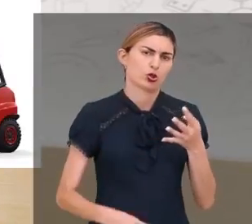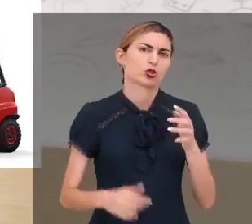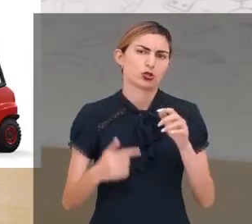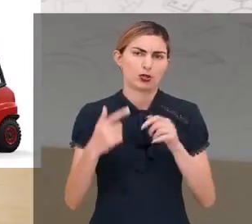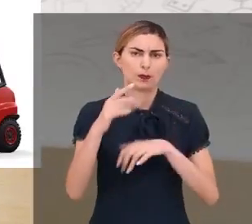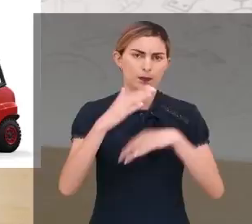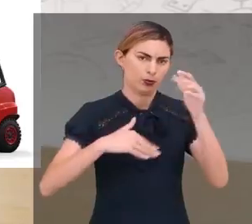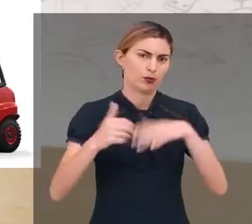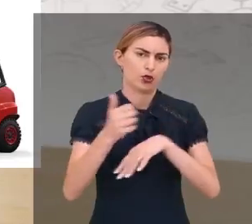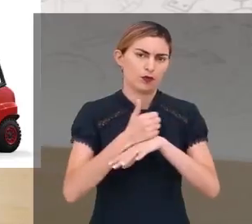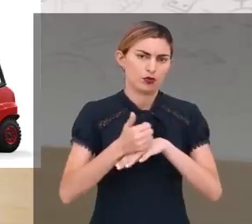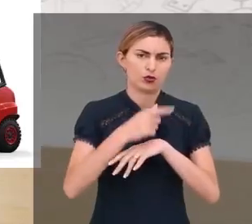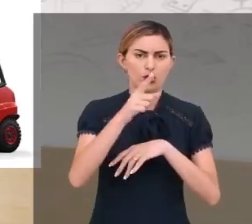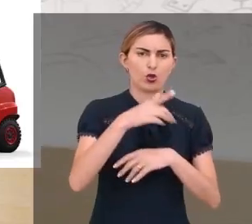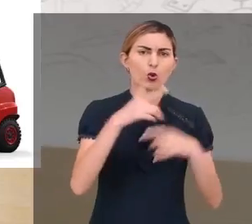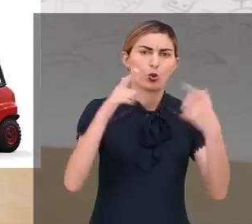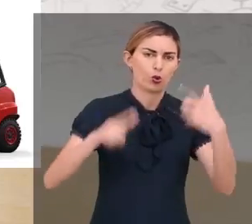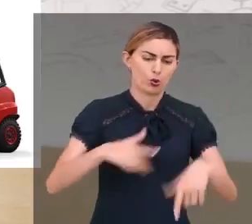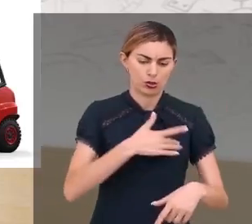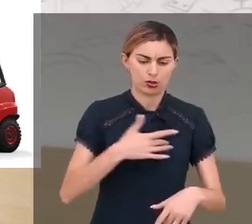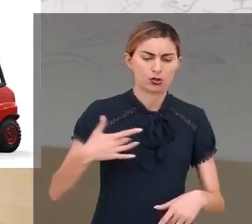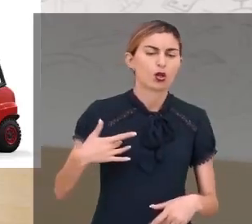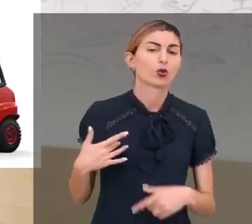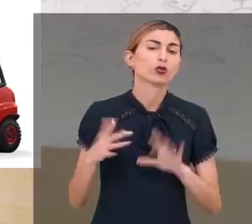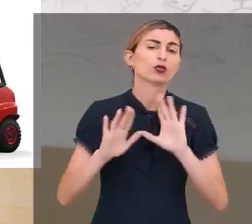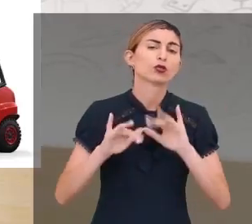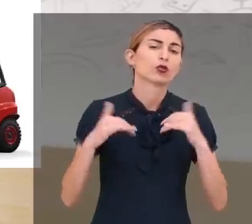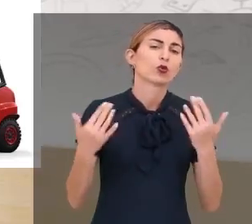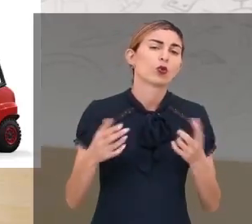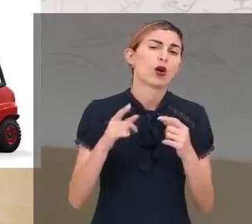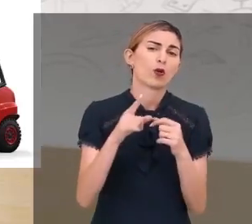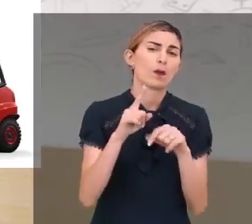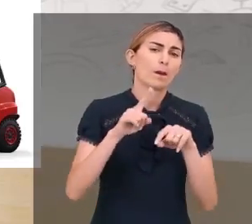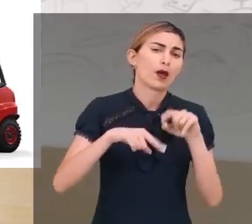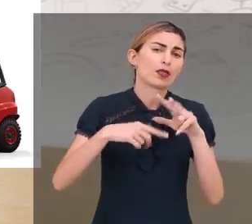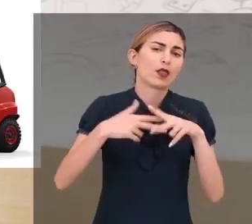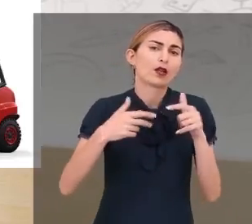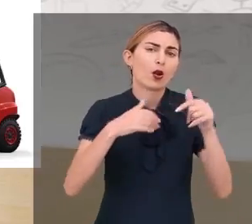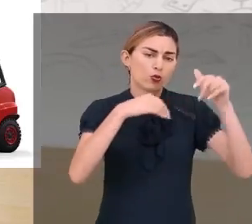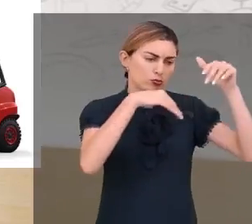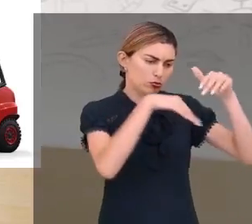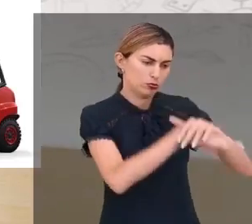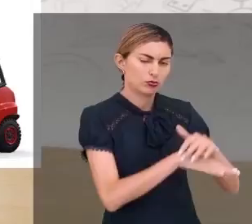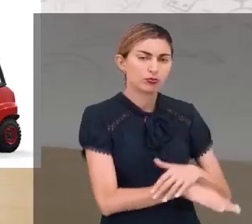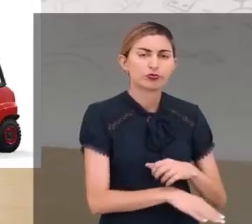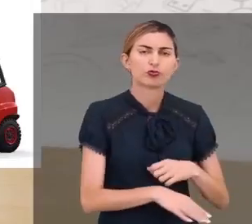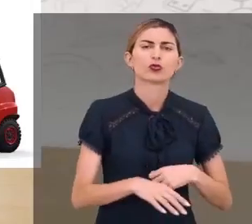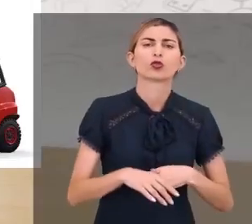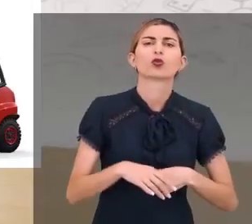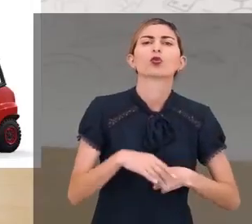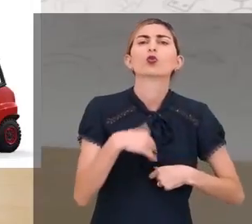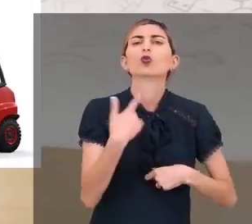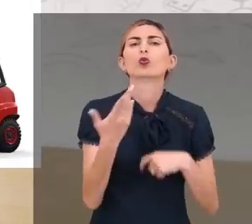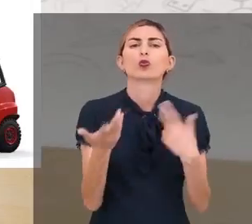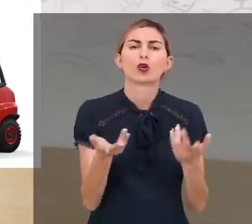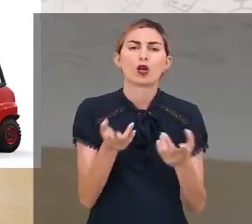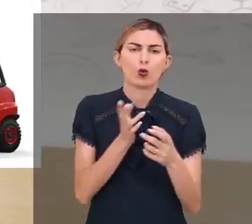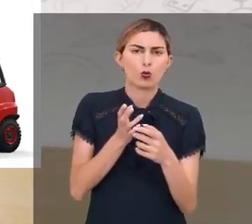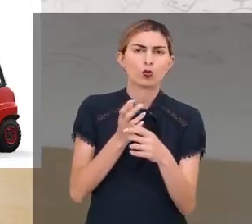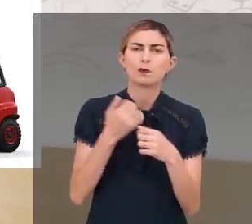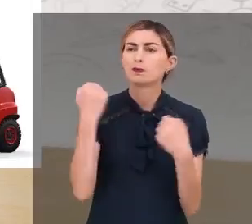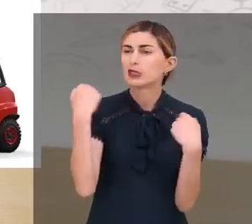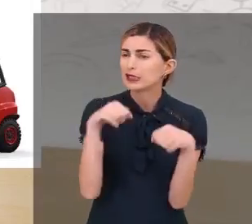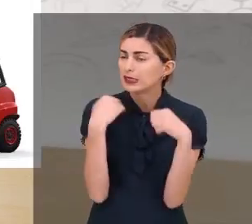logística de um hospital, uma unidade de saúde. Qual ou quais os materiais, nesse caso qual